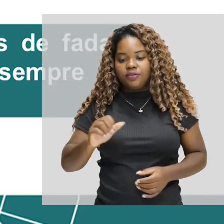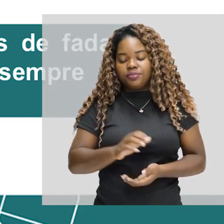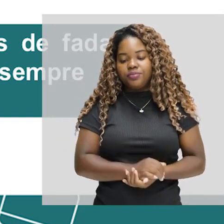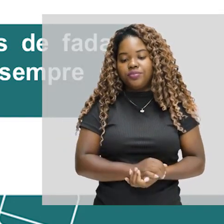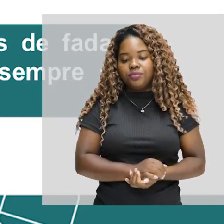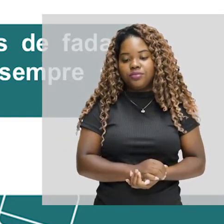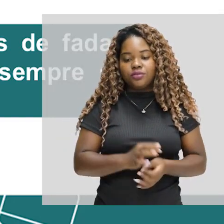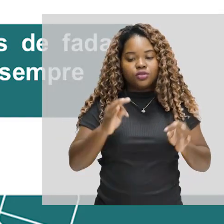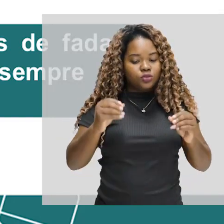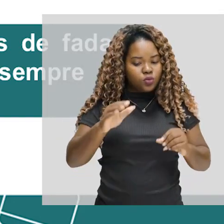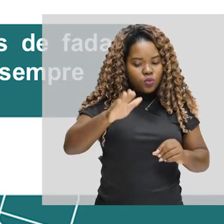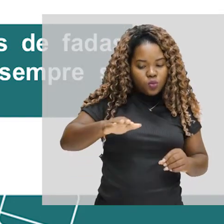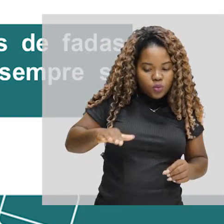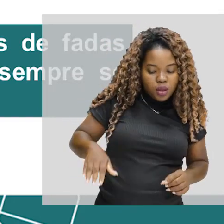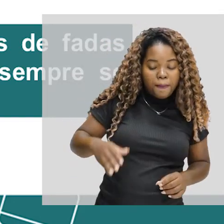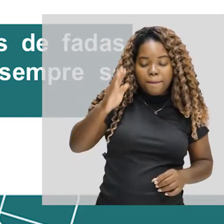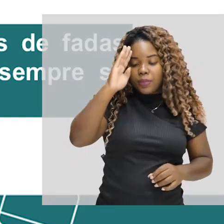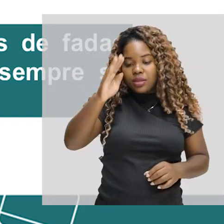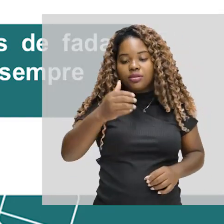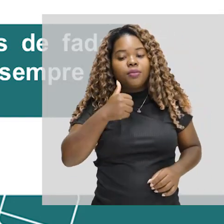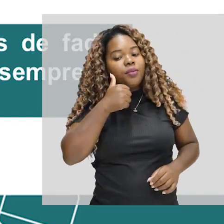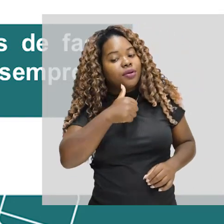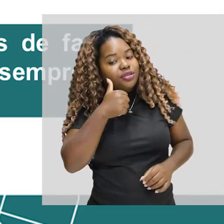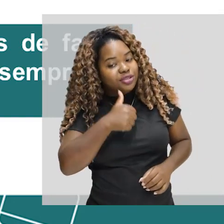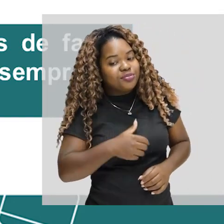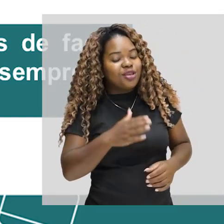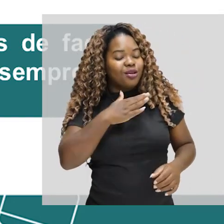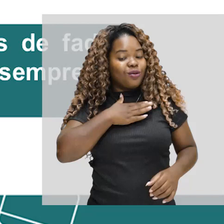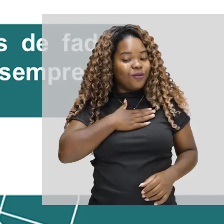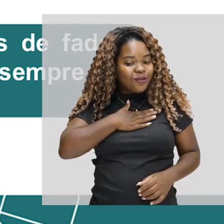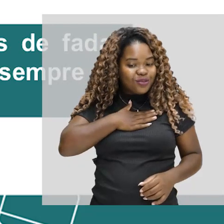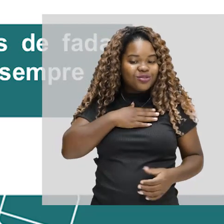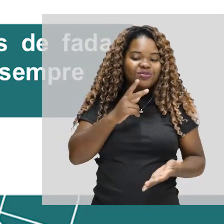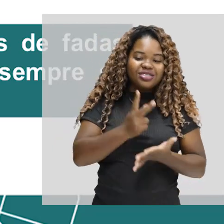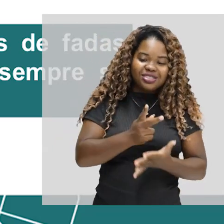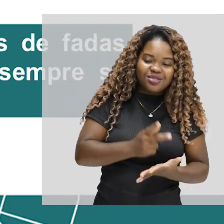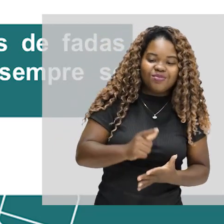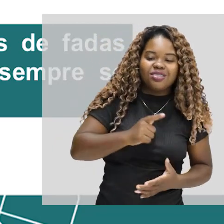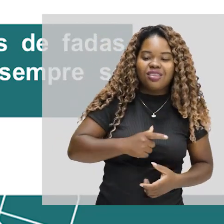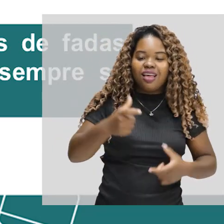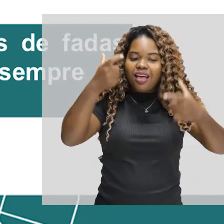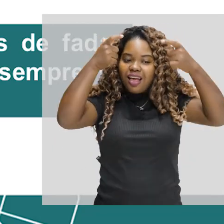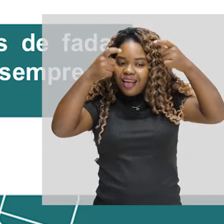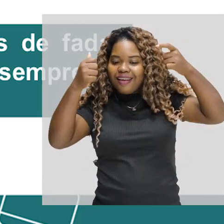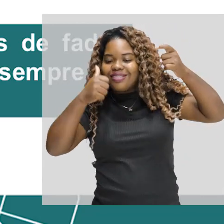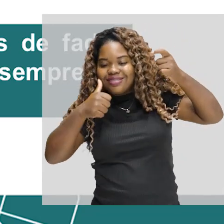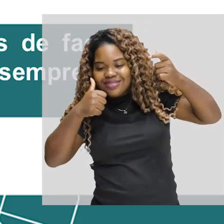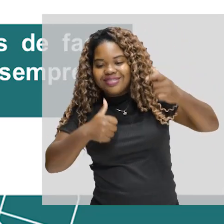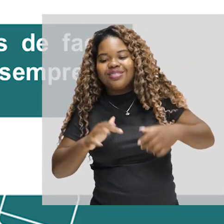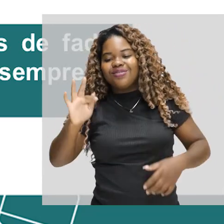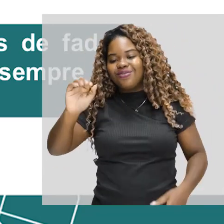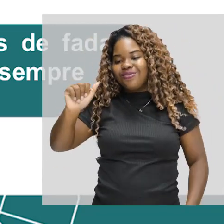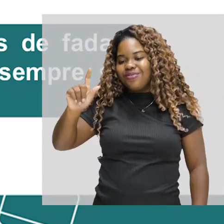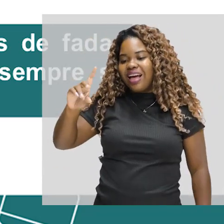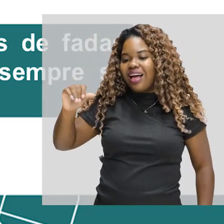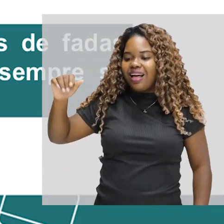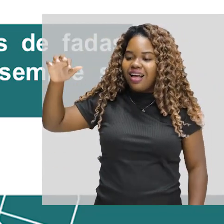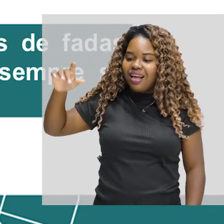meninas, gostam dos contos de fadas, porque elas sempre têm uma princesa, tem uma fada, a